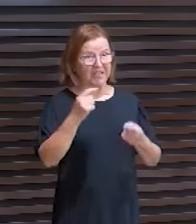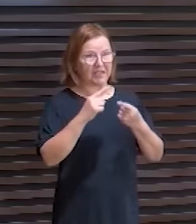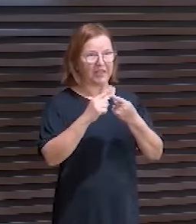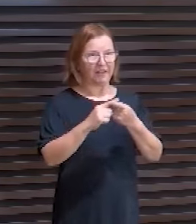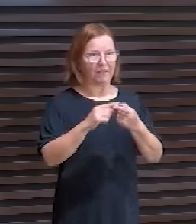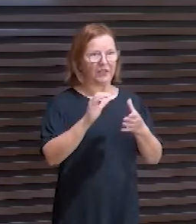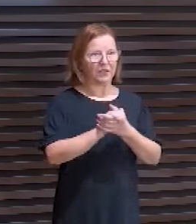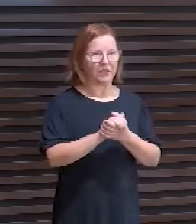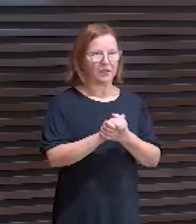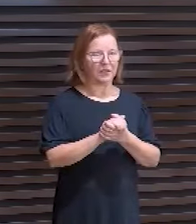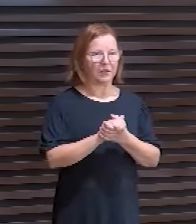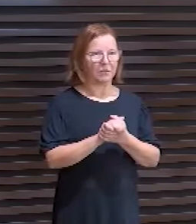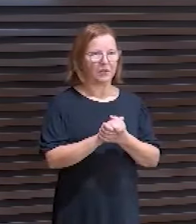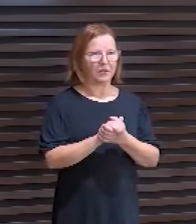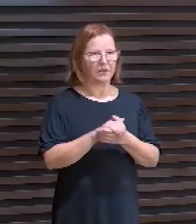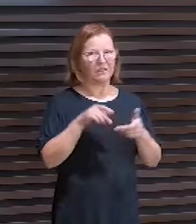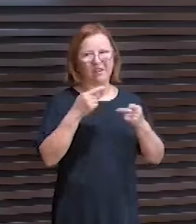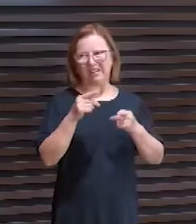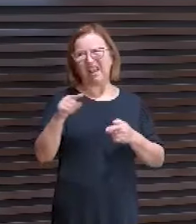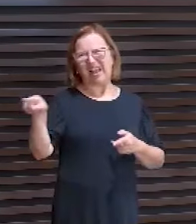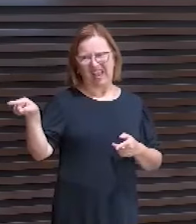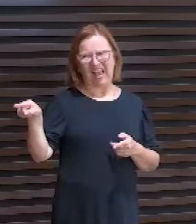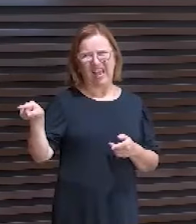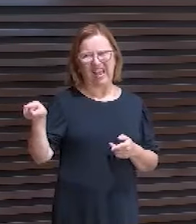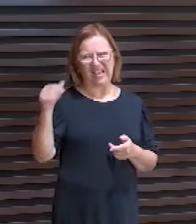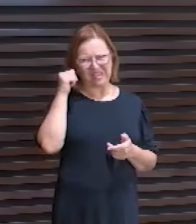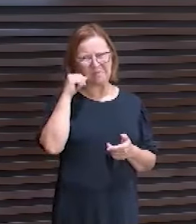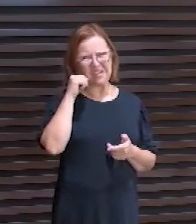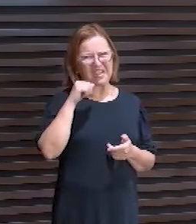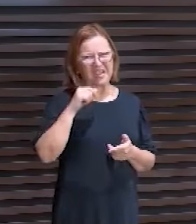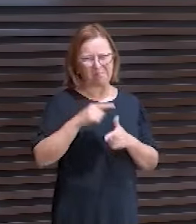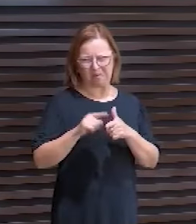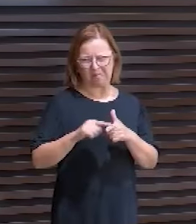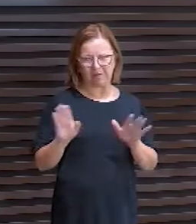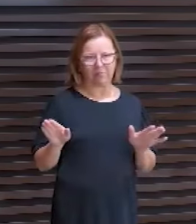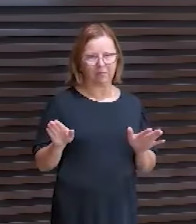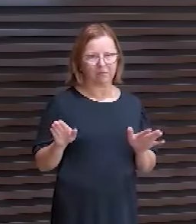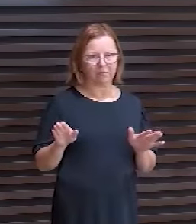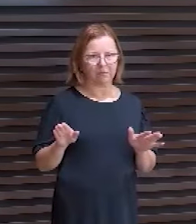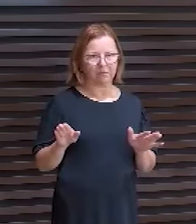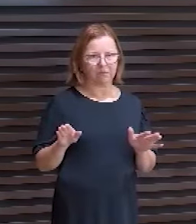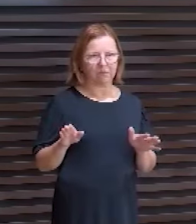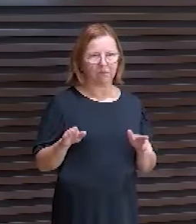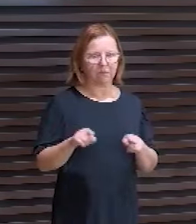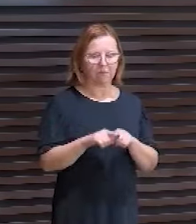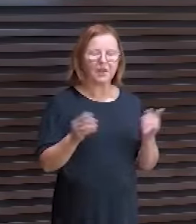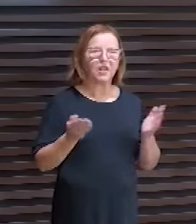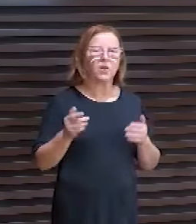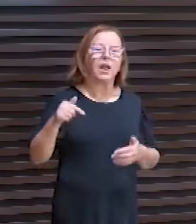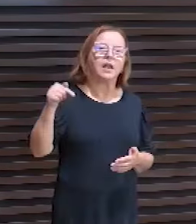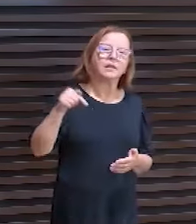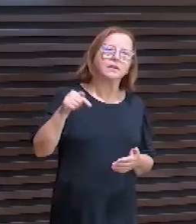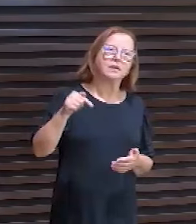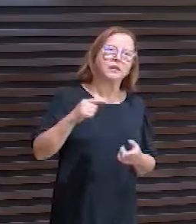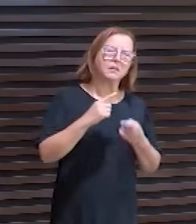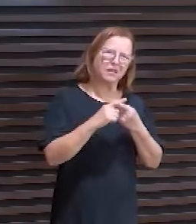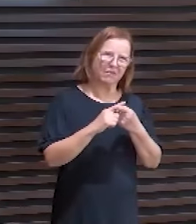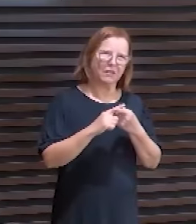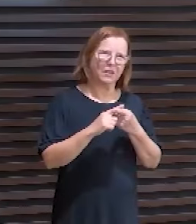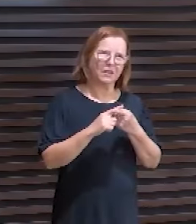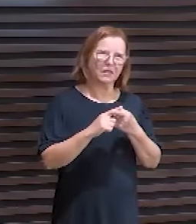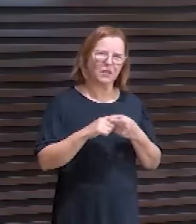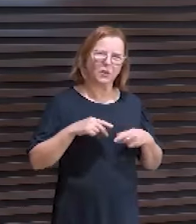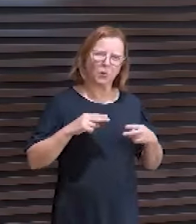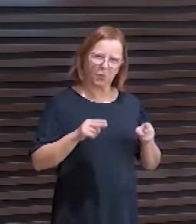agora acho que caiu a ficha não é possível todas as mulheres têm